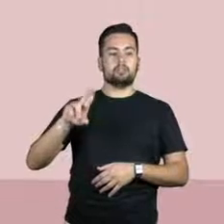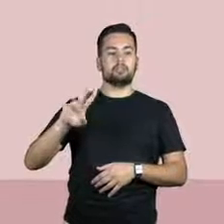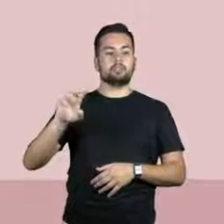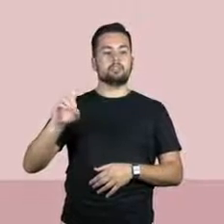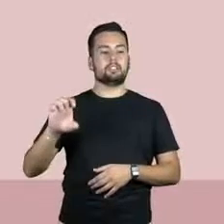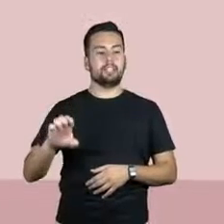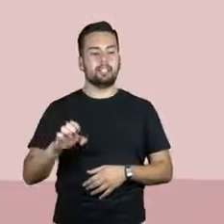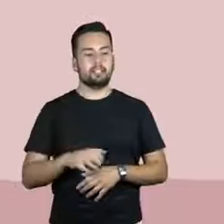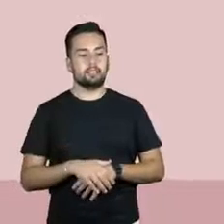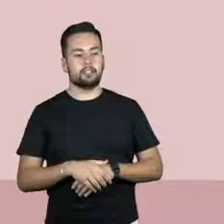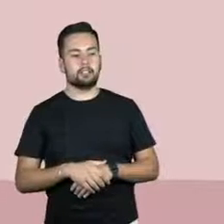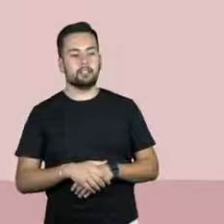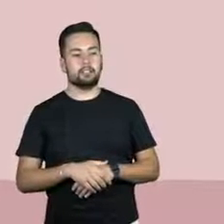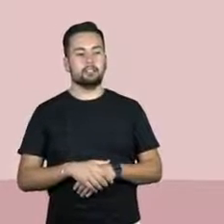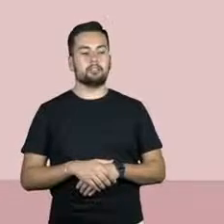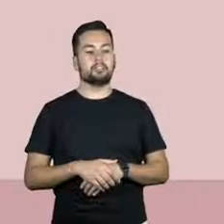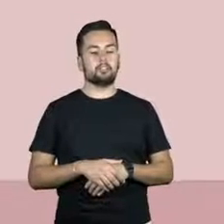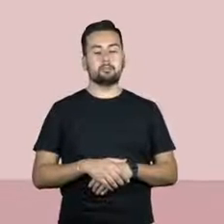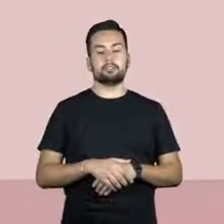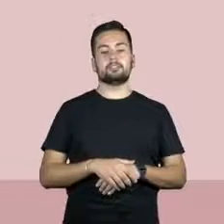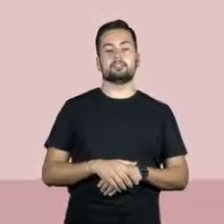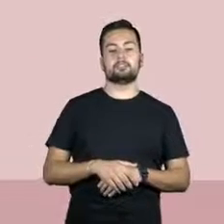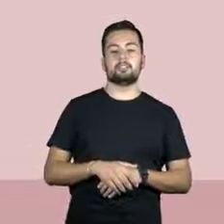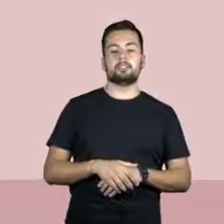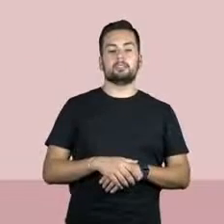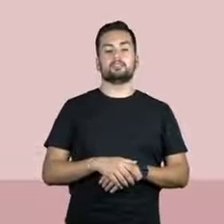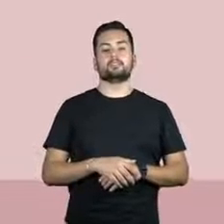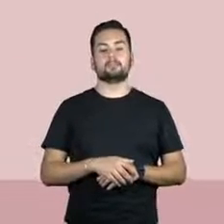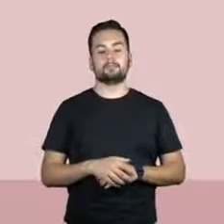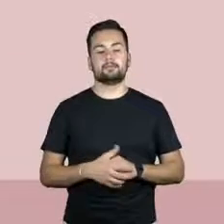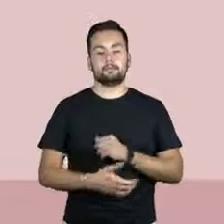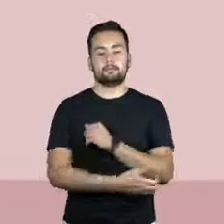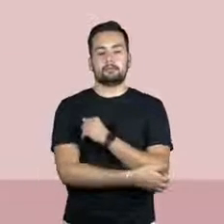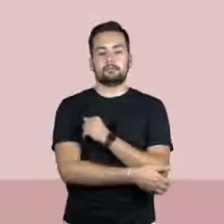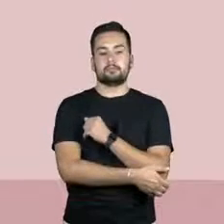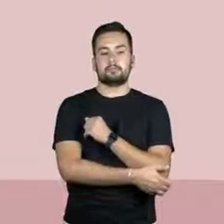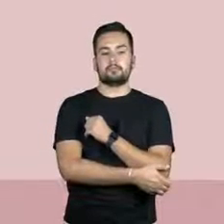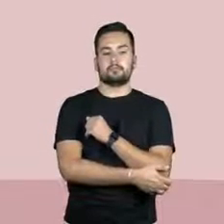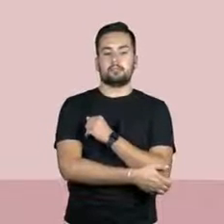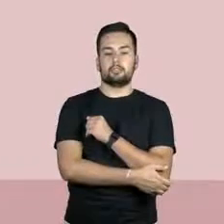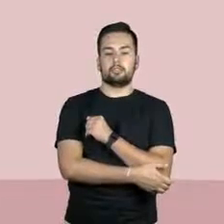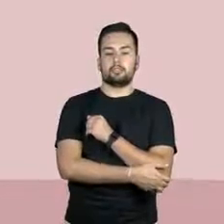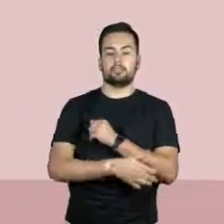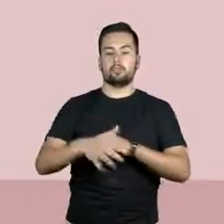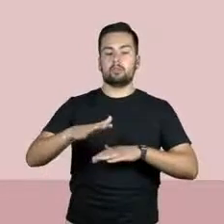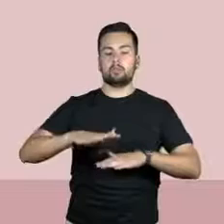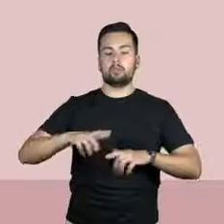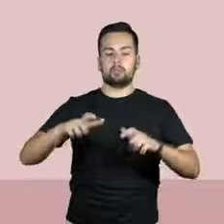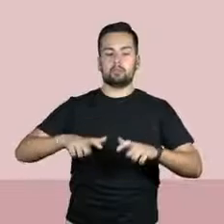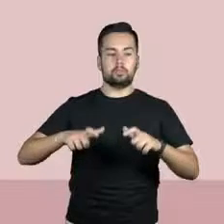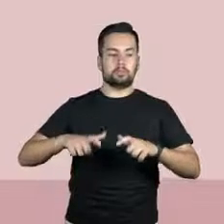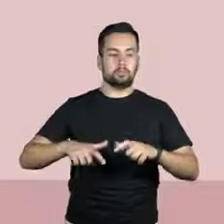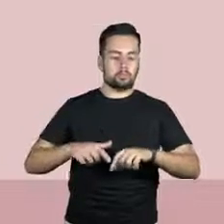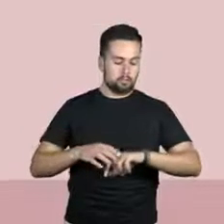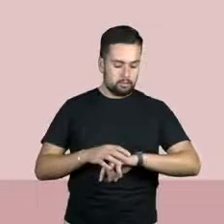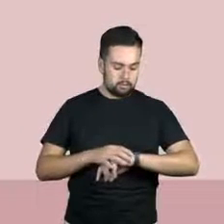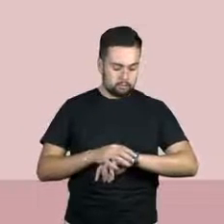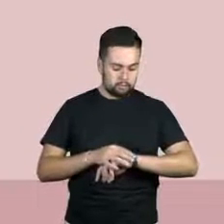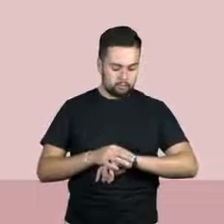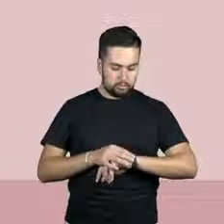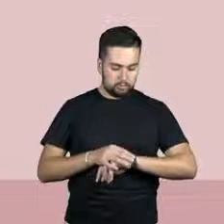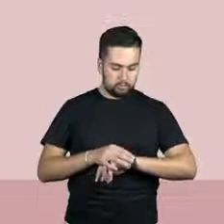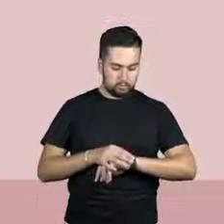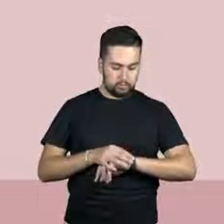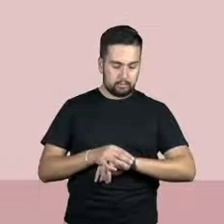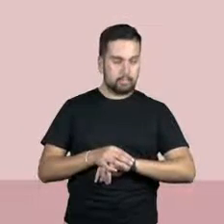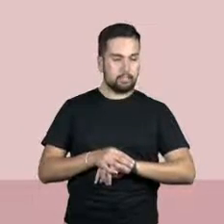são corridas? É um movimento de um fluido. Né, o solo aqui, não como um sólido, mas já como um fluido,